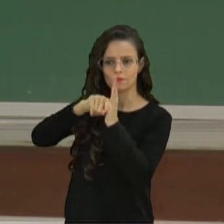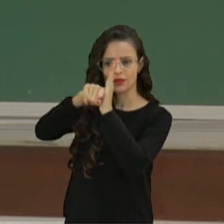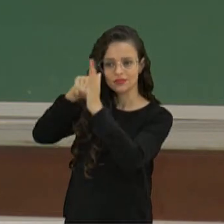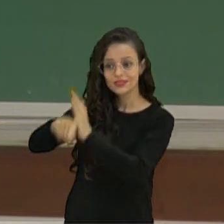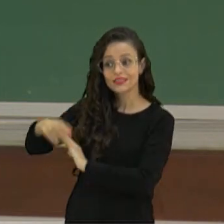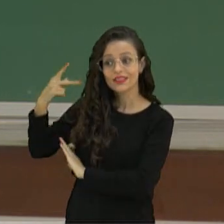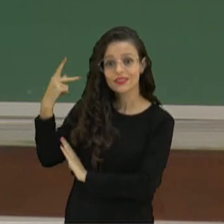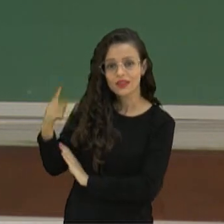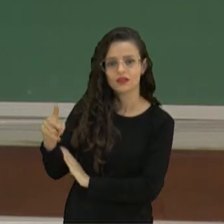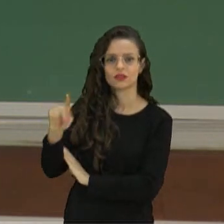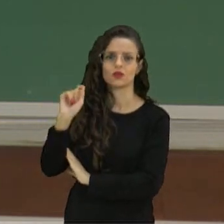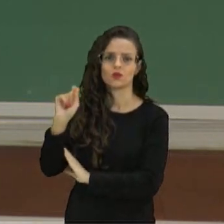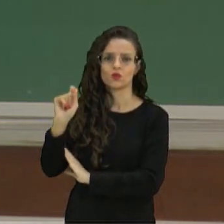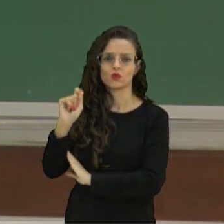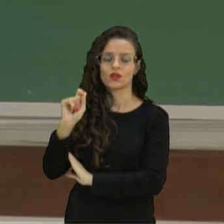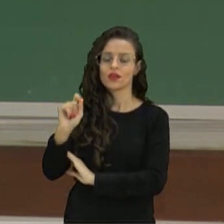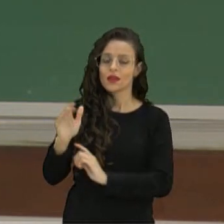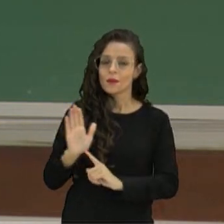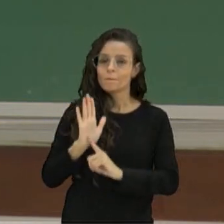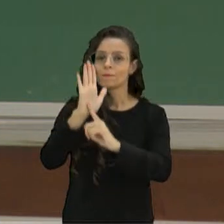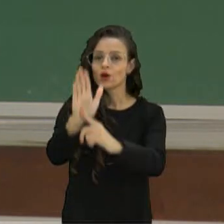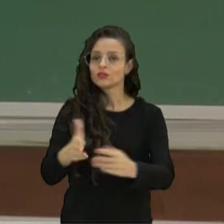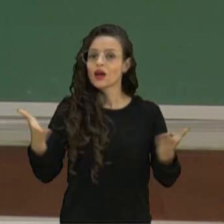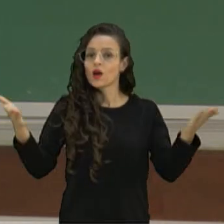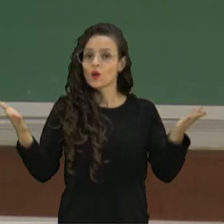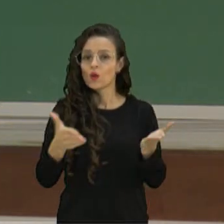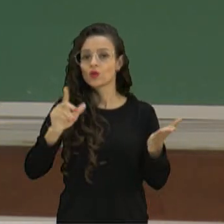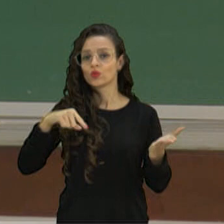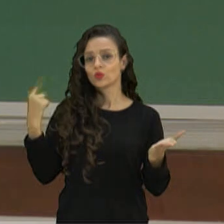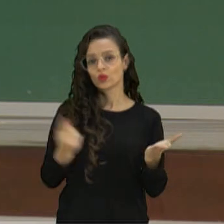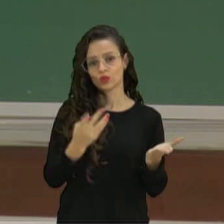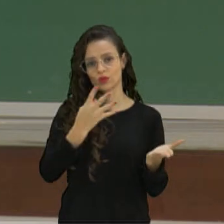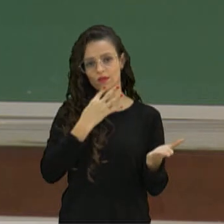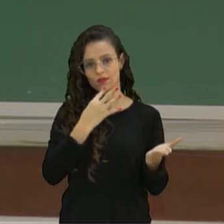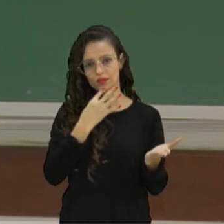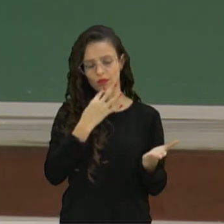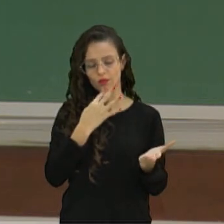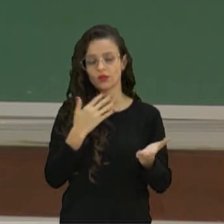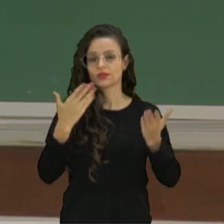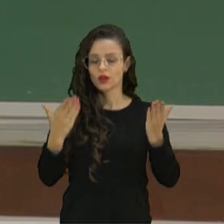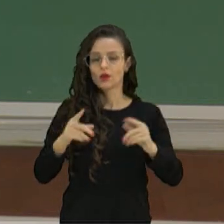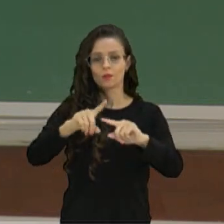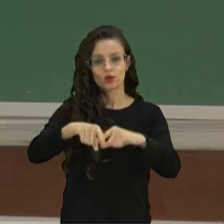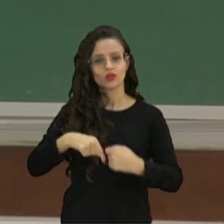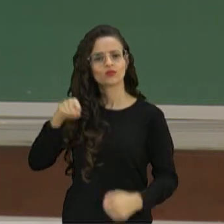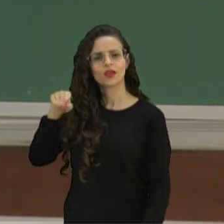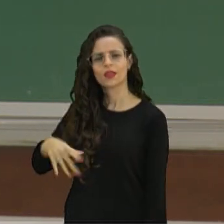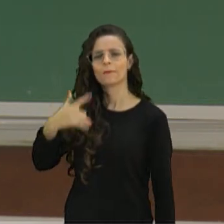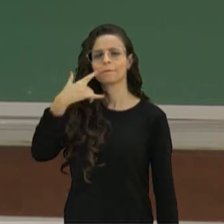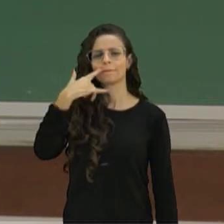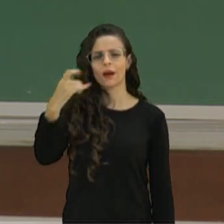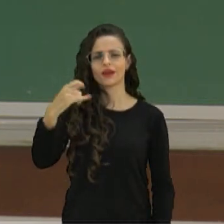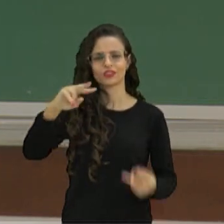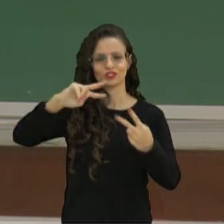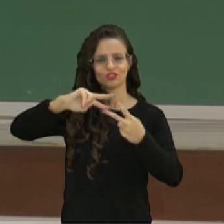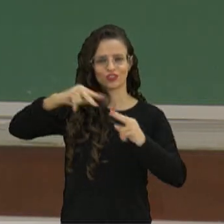pesquisas dele refletem no que nós conhecemos hoje. Por isso nós chamamos ele de o pai da genética, é como se fosse uma